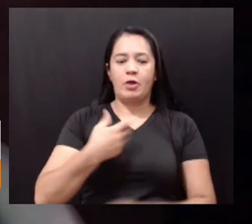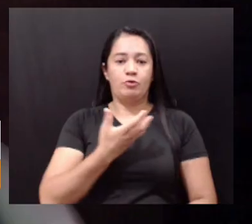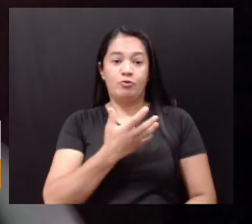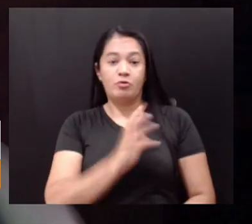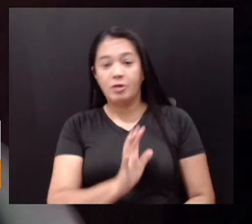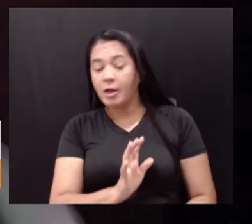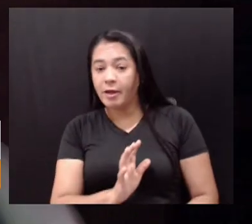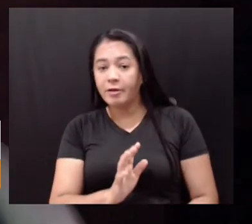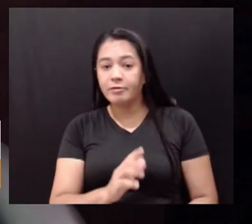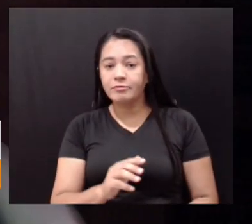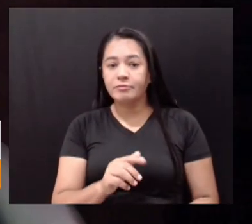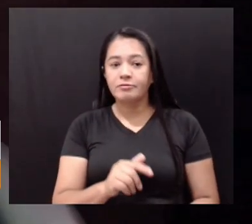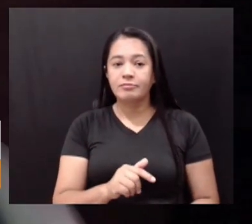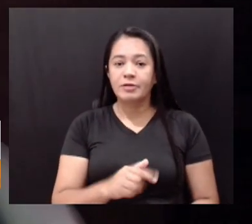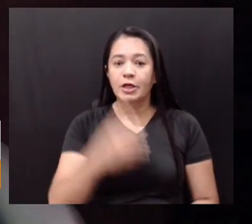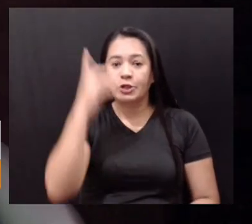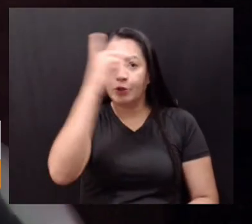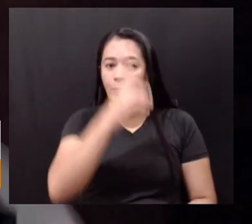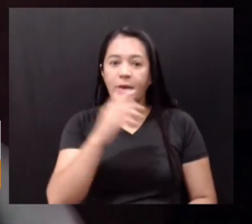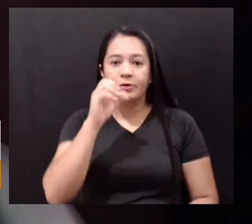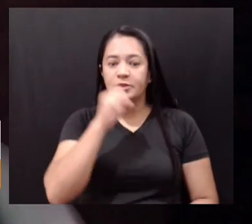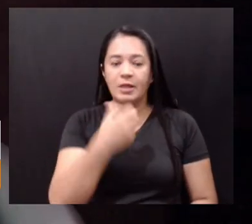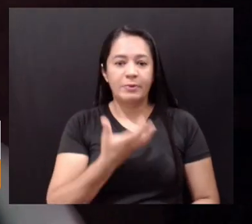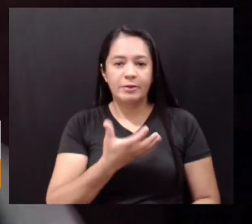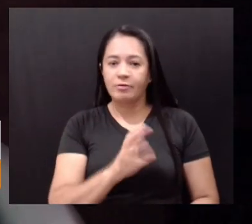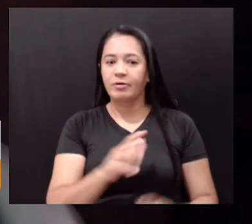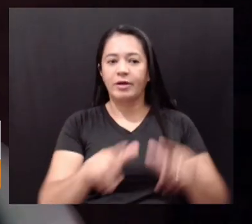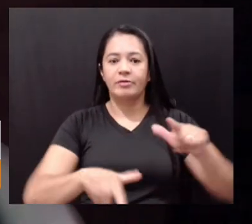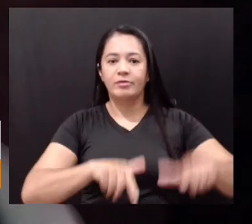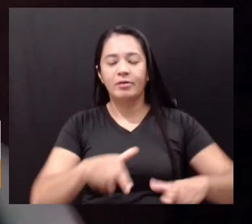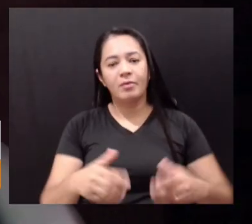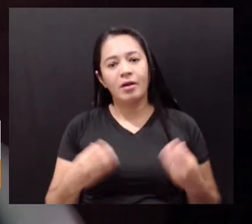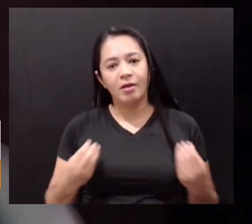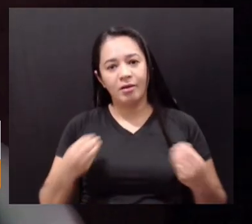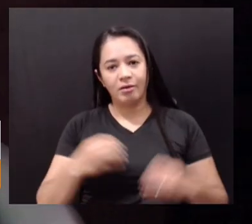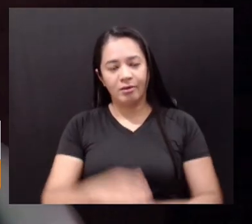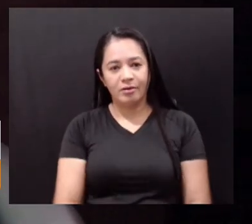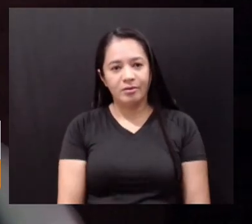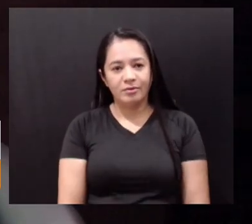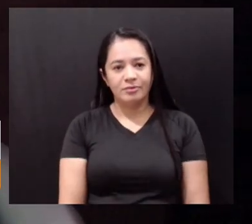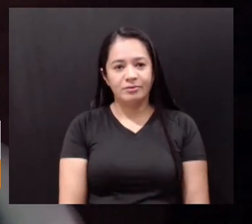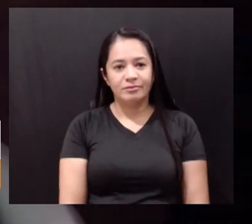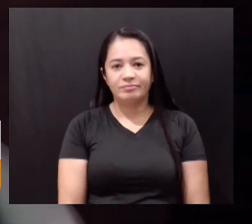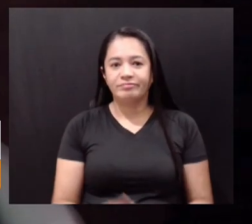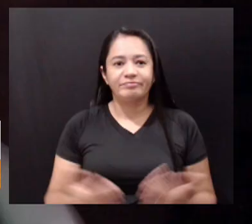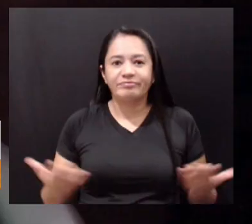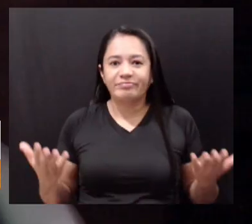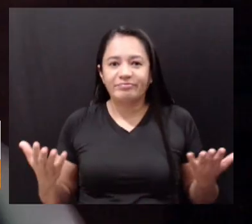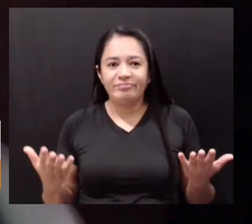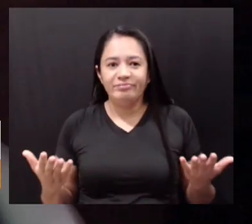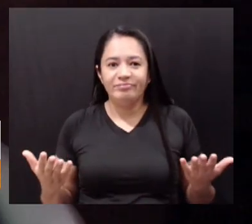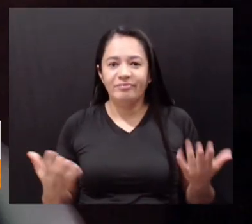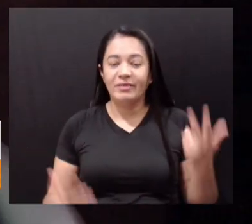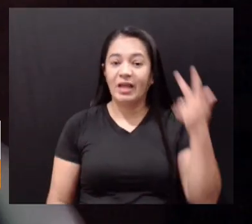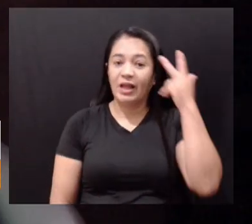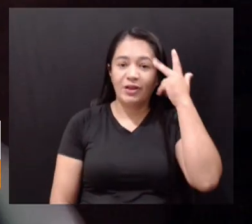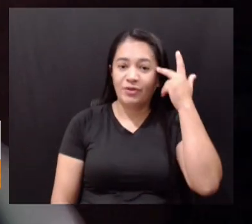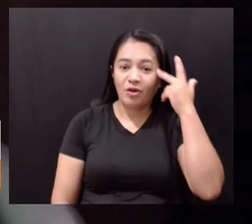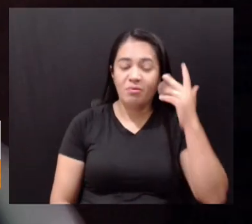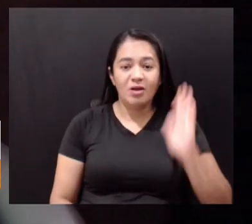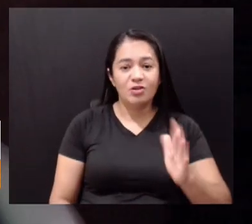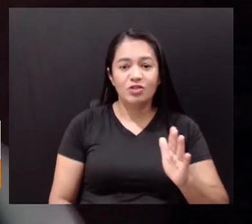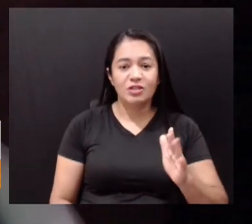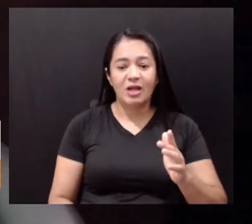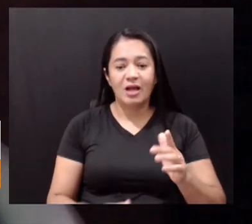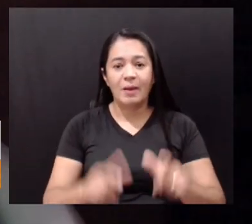seja desgastante. E a maioria dessas questões, desses pontos, ela é comum para a maioria das pessoas, Sim. né. Então, a grande